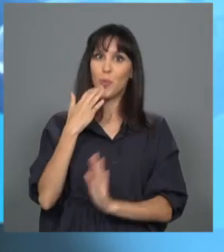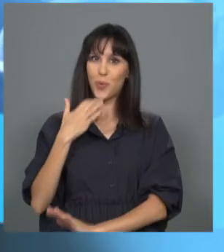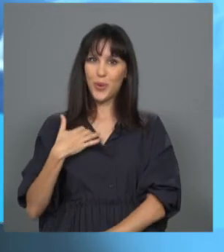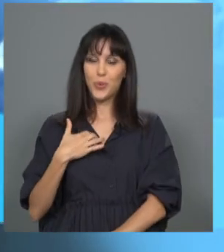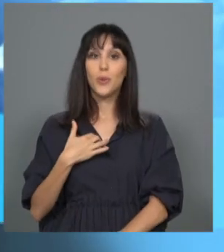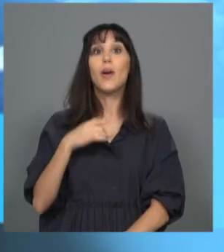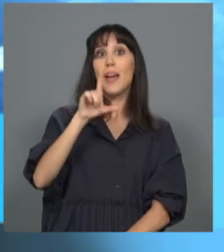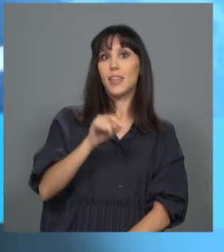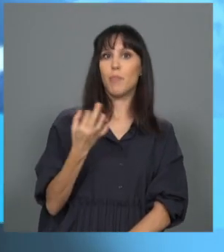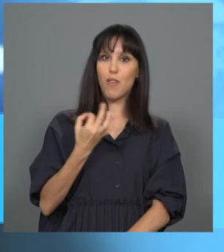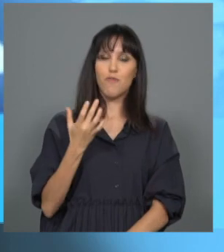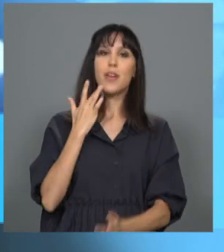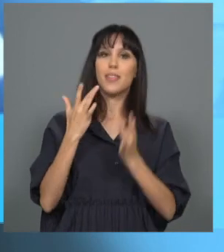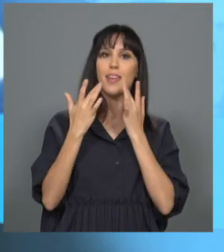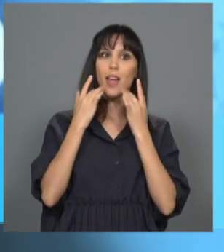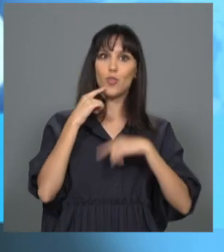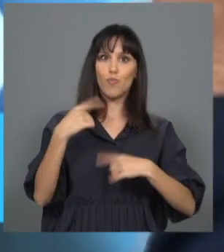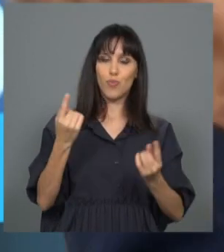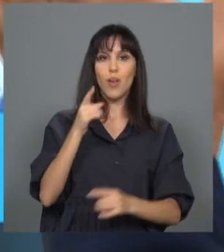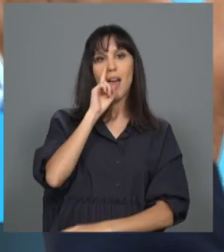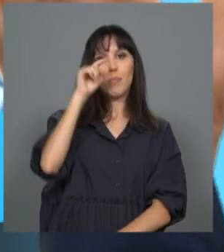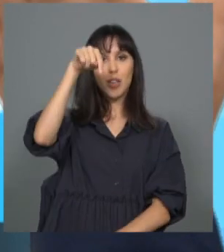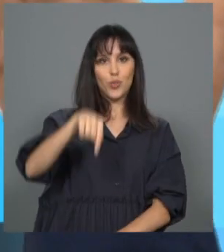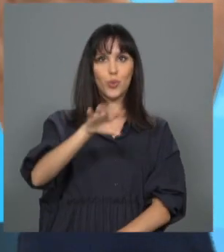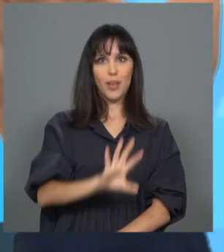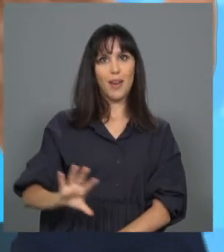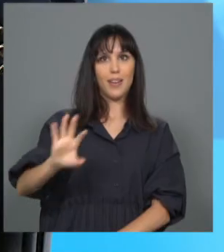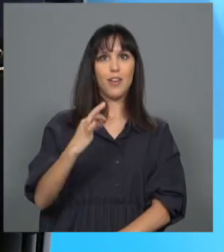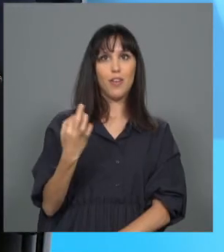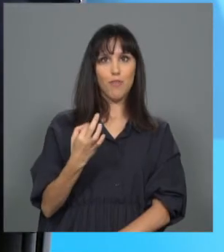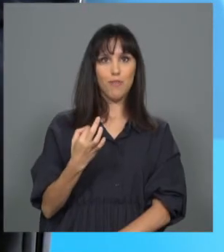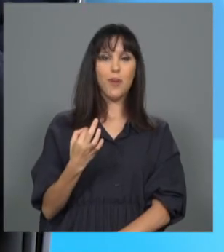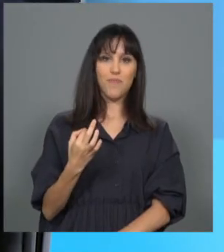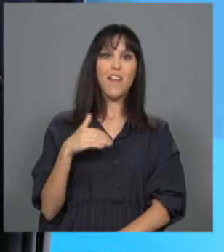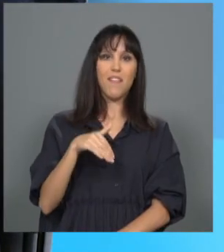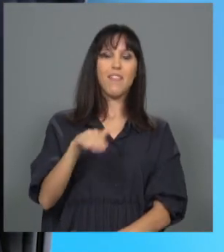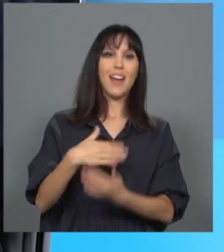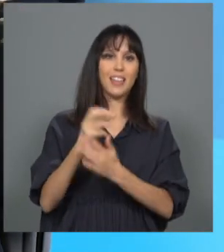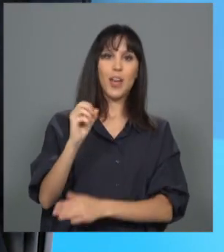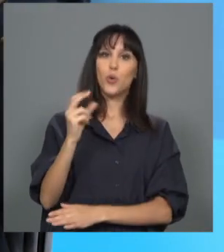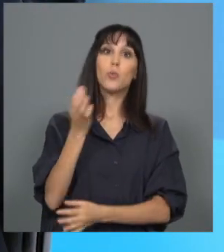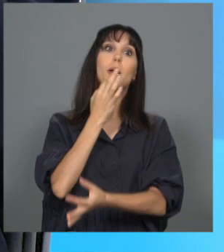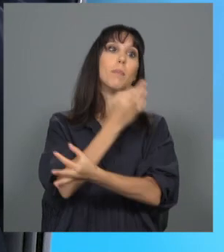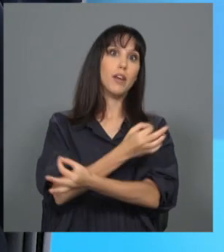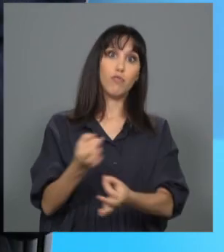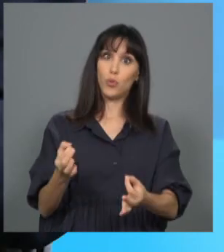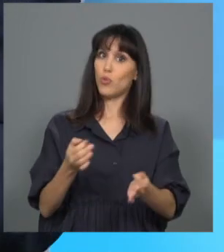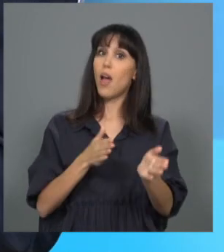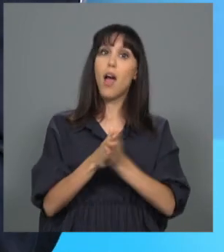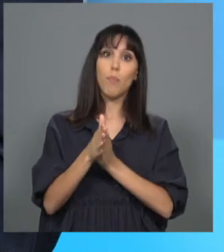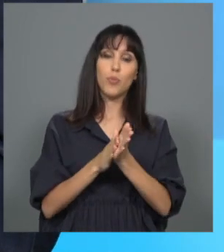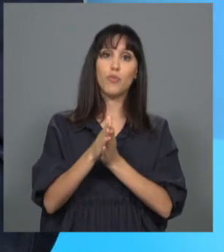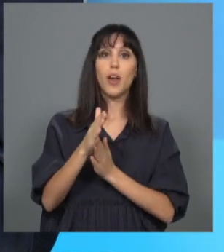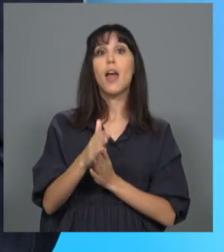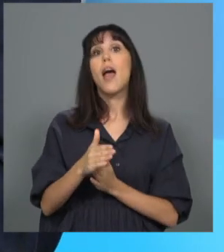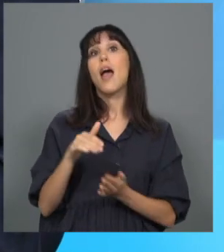essa representação da Paixão no sul da Alemanha, que está Sublime. em cena até outubro. Sublime. Aproveitem, porque até ao 2 de